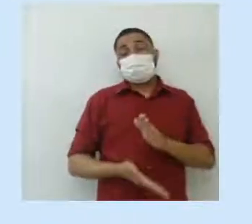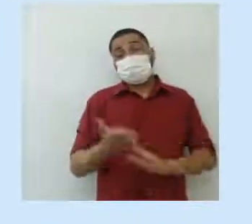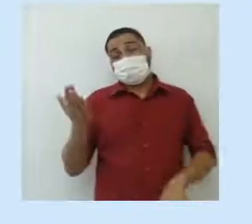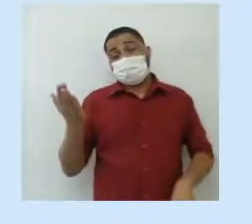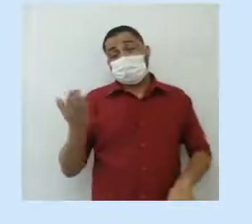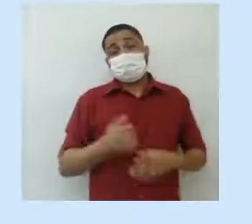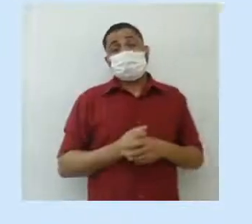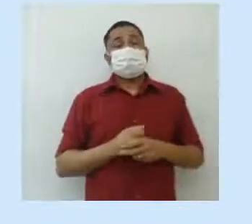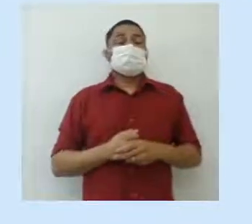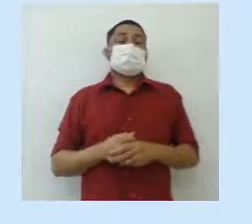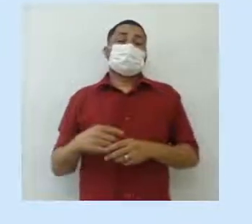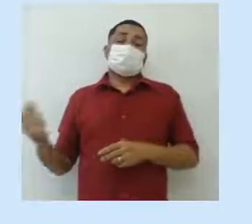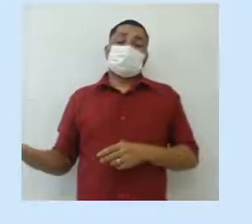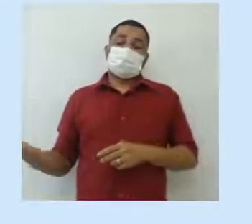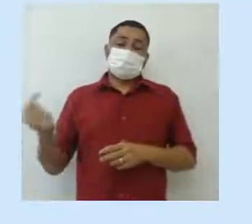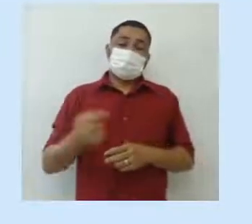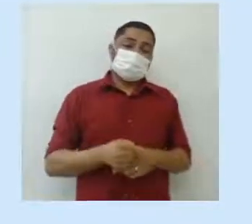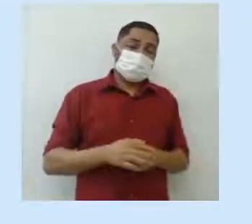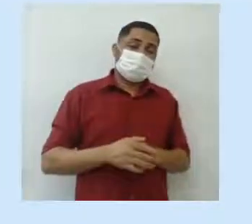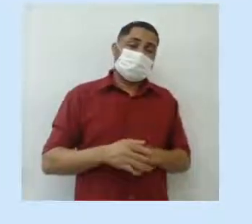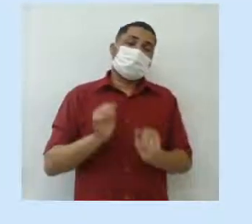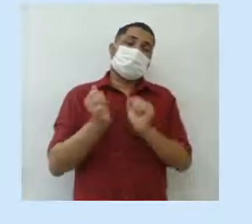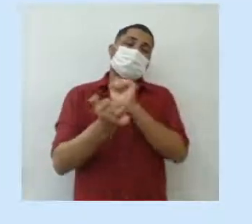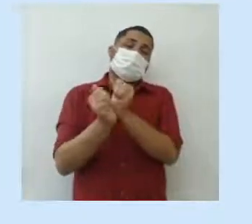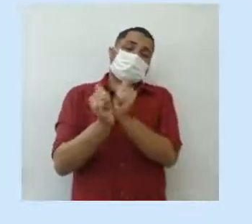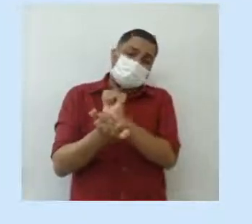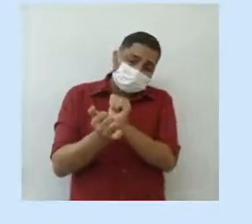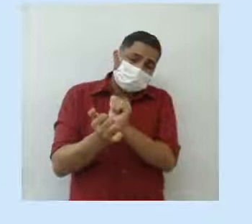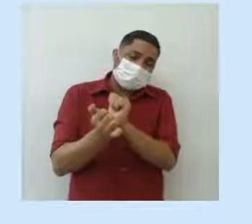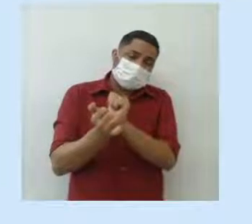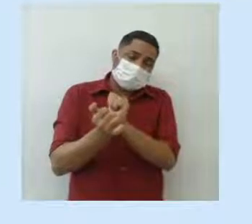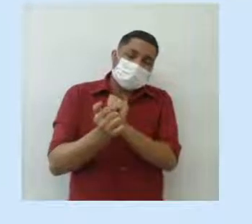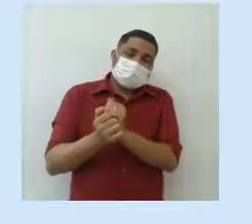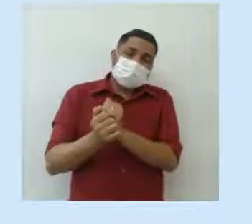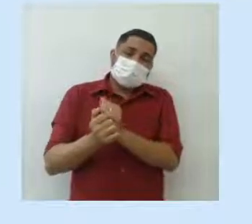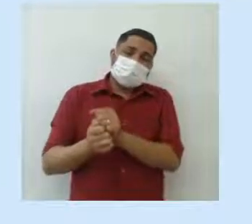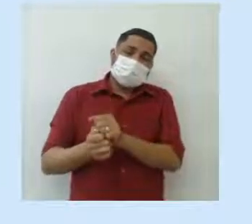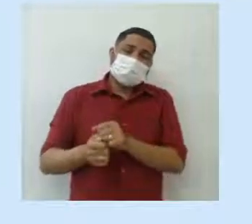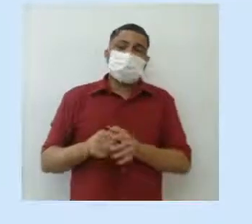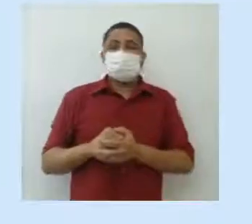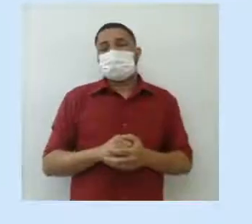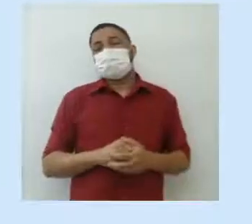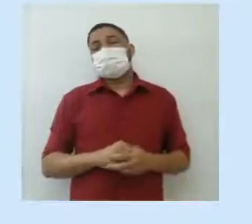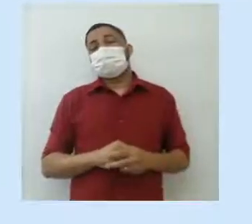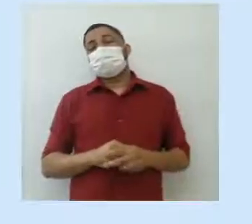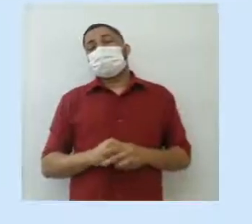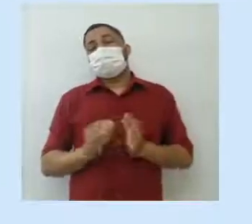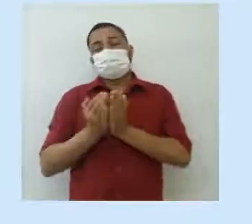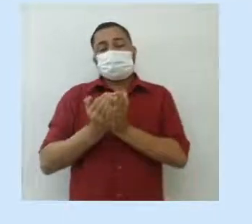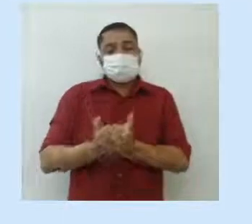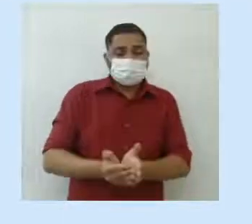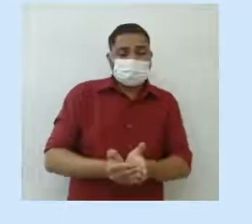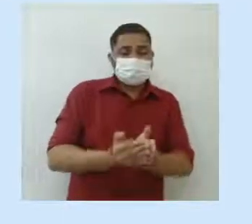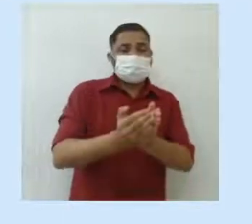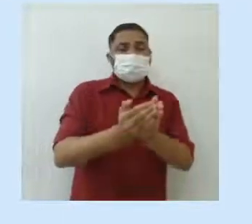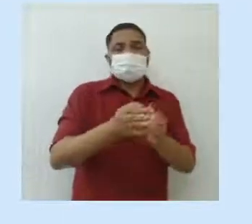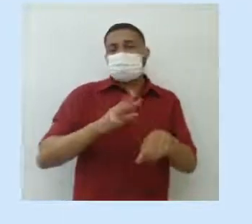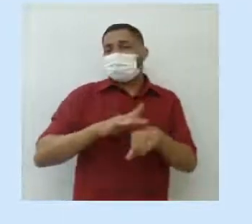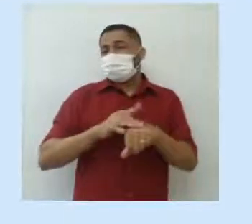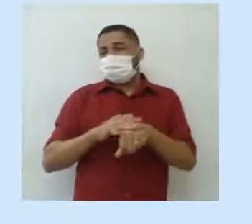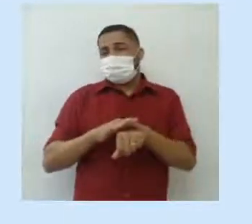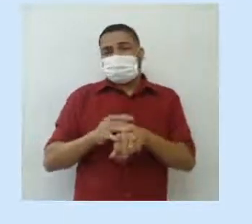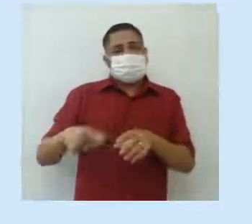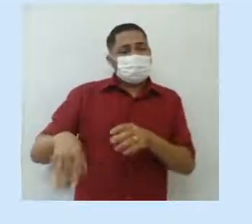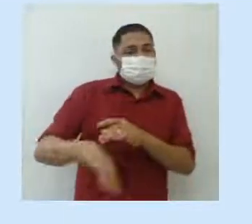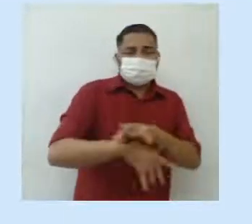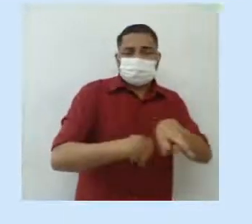simplesmente trazidos, aprisionados, né, na realidade se proliferavam doenças dentro